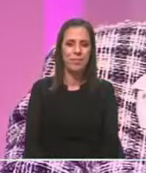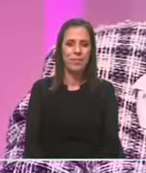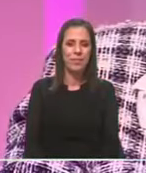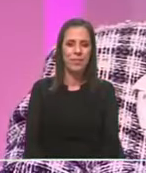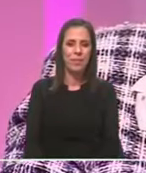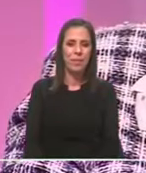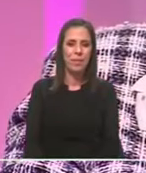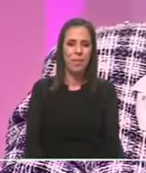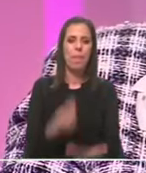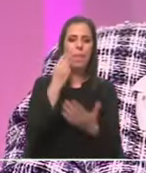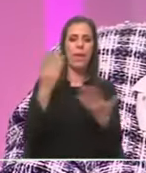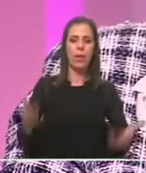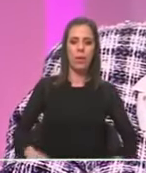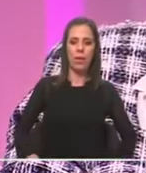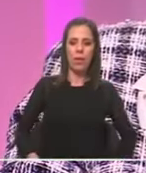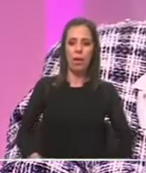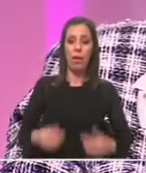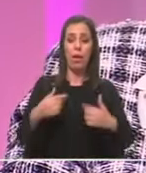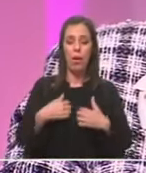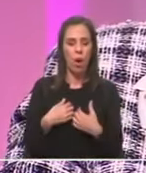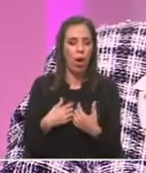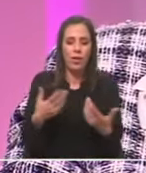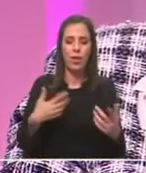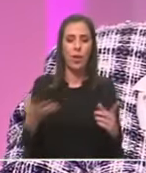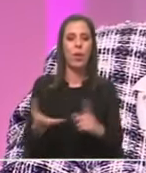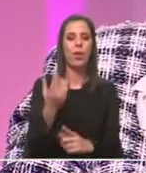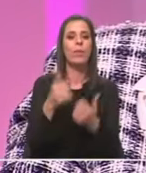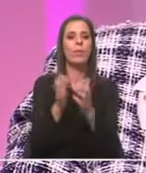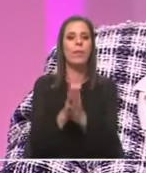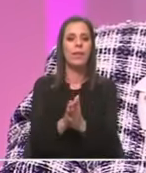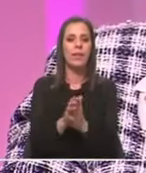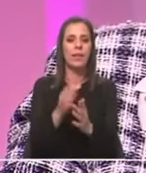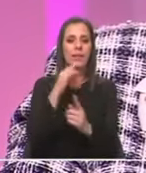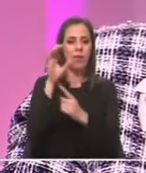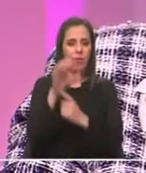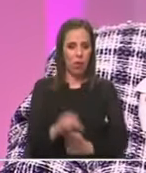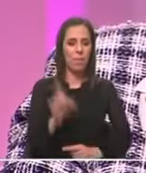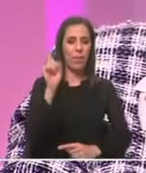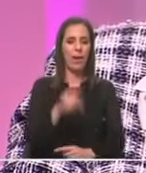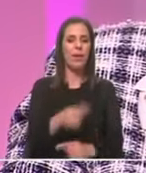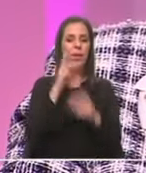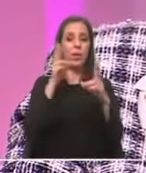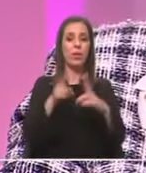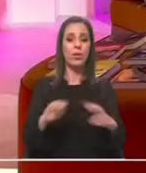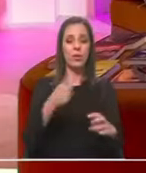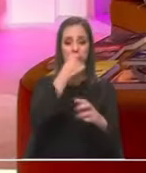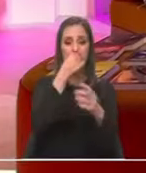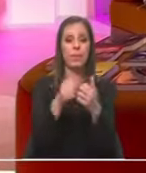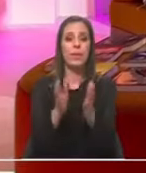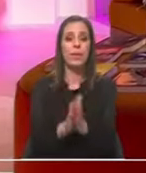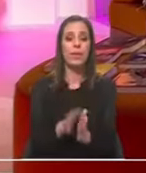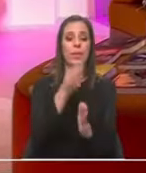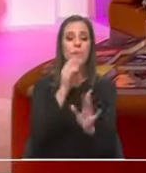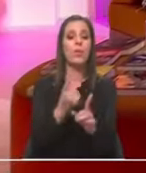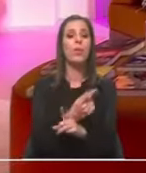como é que foi como é que foi is esta como é que nós nós conseguimos tudo vocês foram de paraquedas nós descobrimos tudo e elas